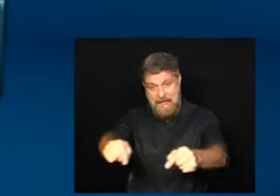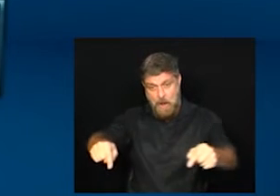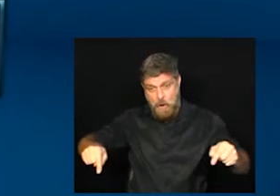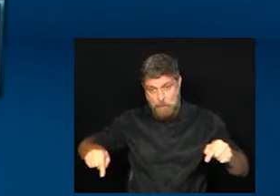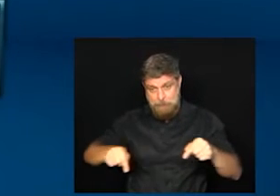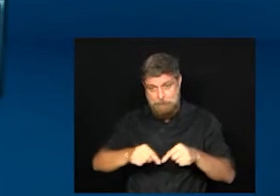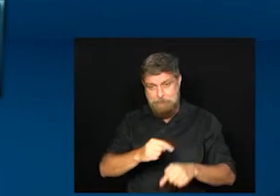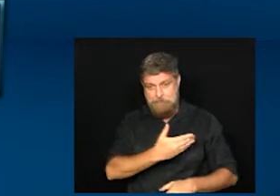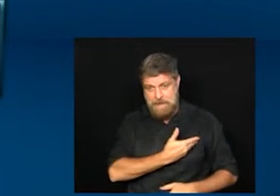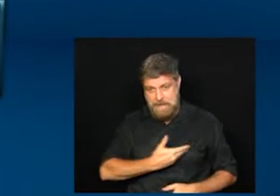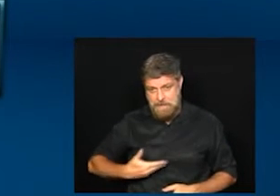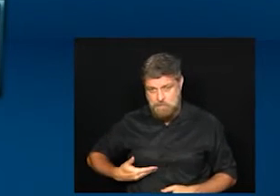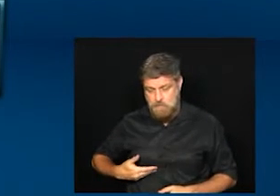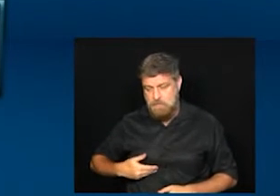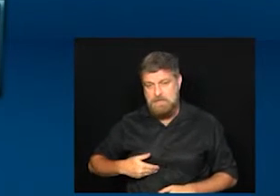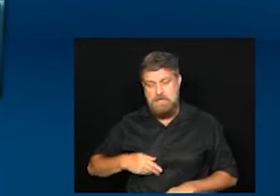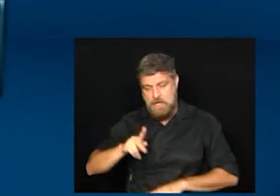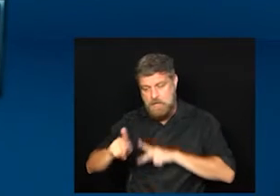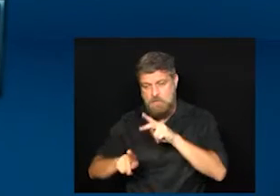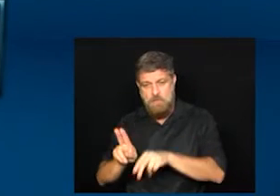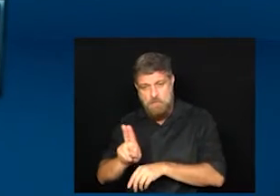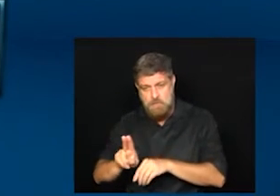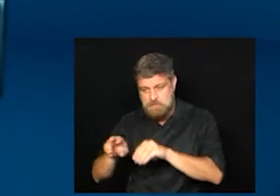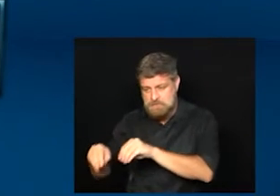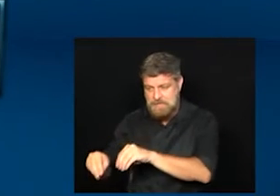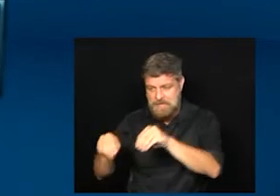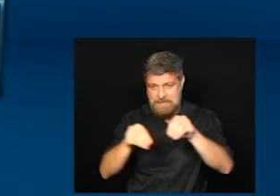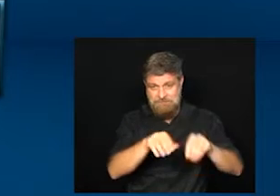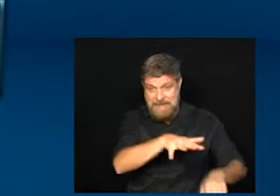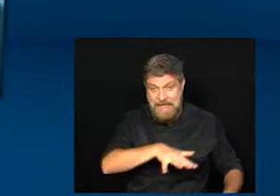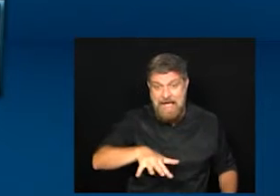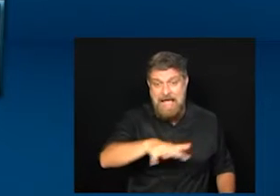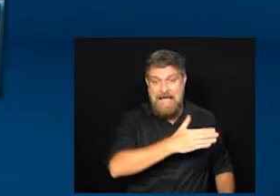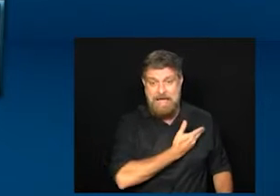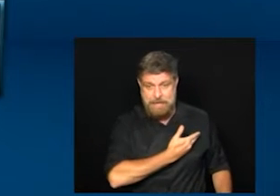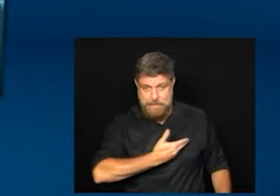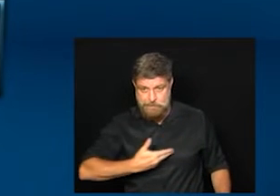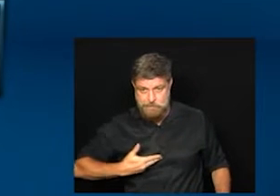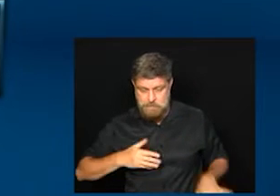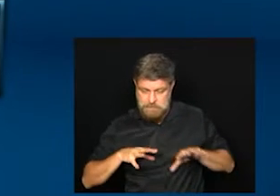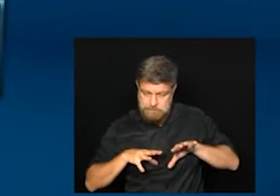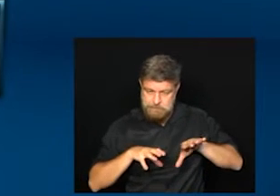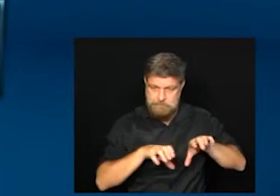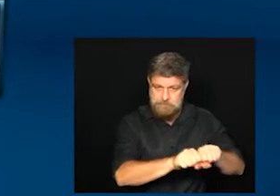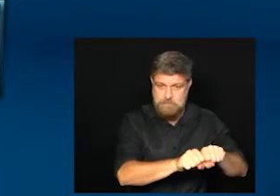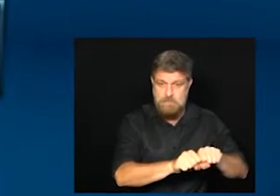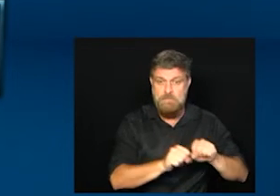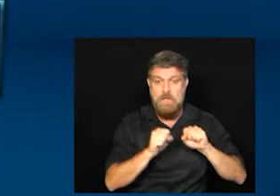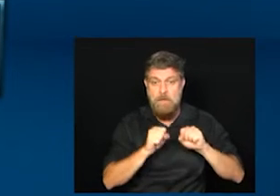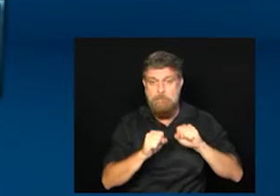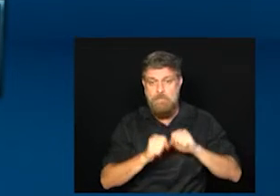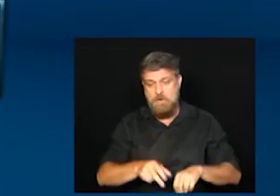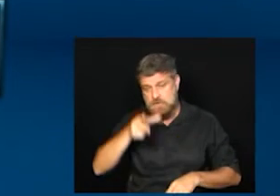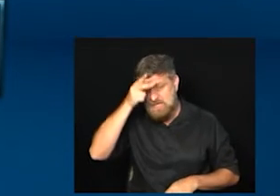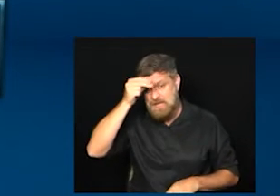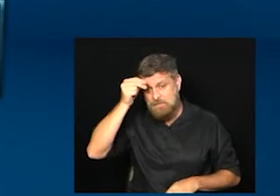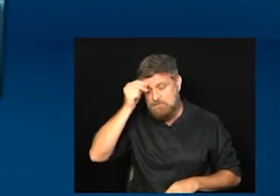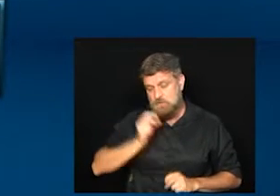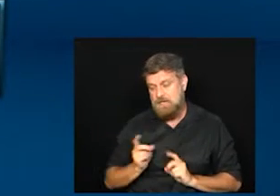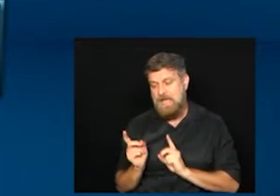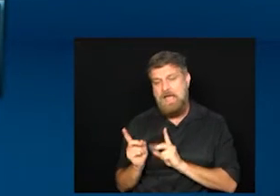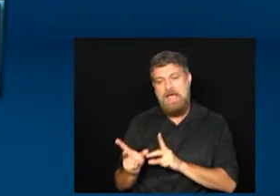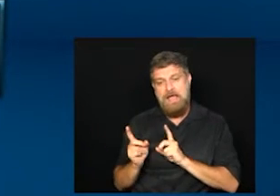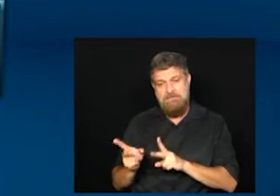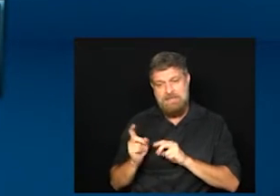bens públicos de uso comum do povo, transfere para a classe de bens dominicais e autoriza o Poder Executivo a